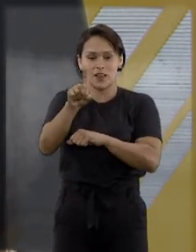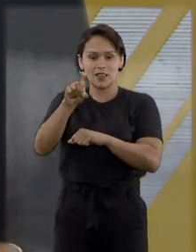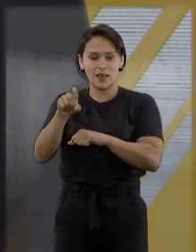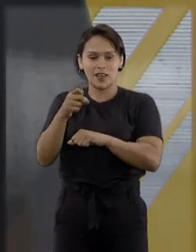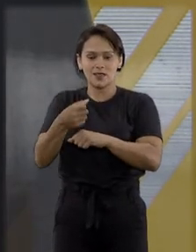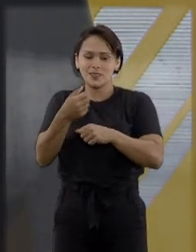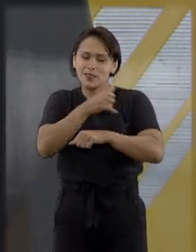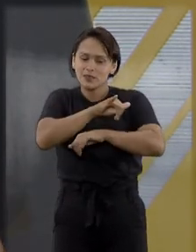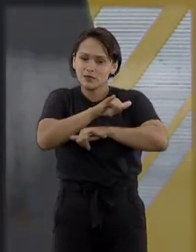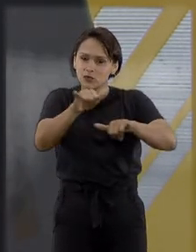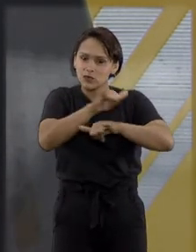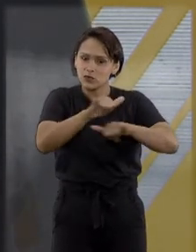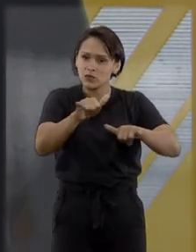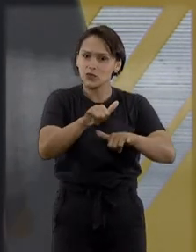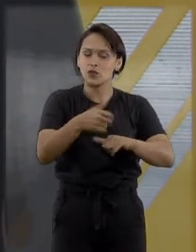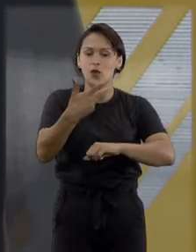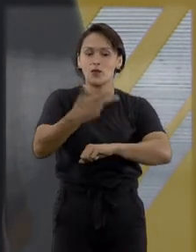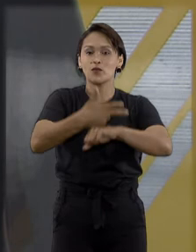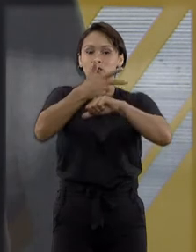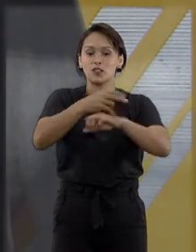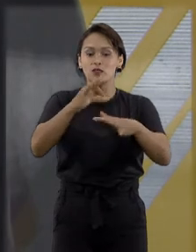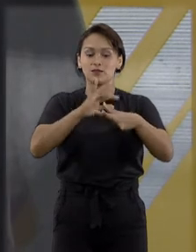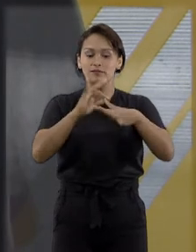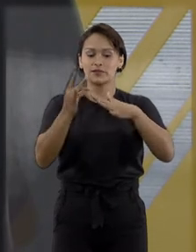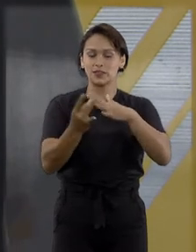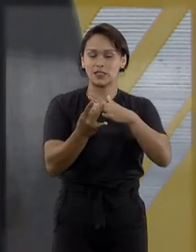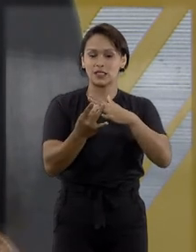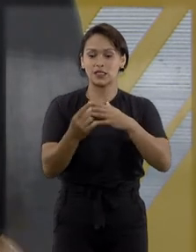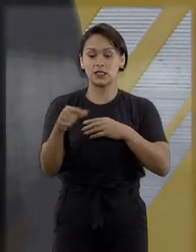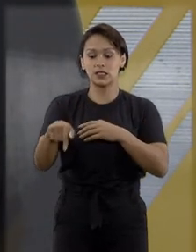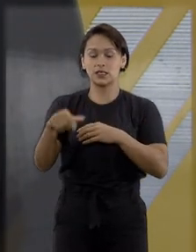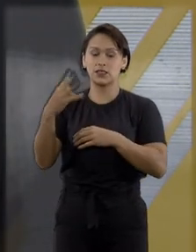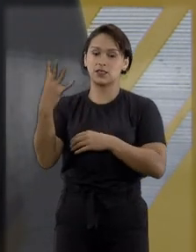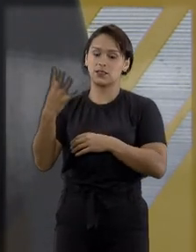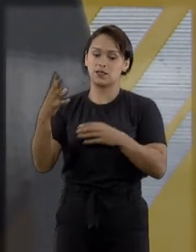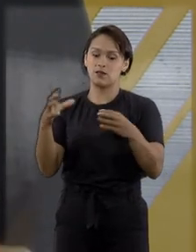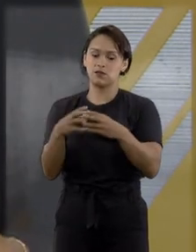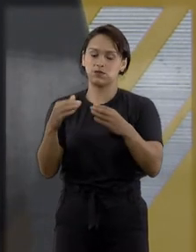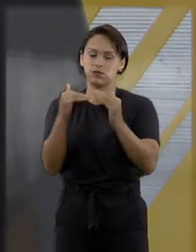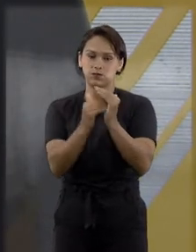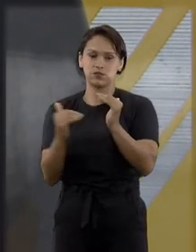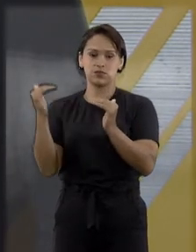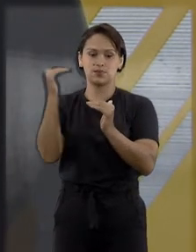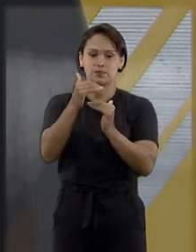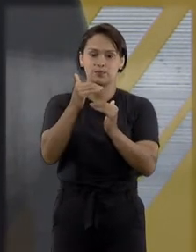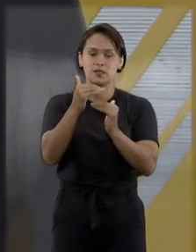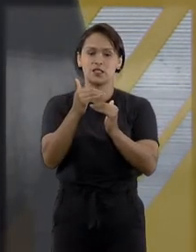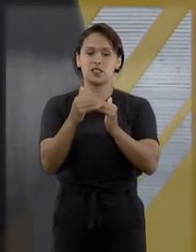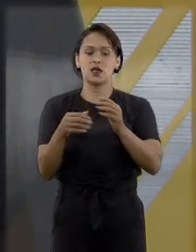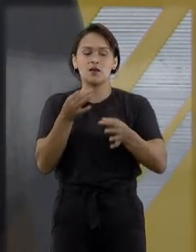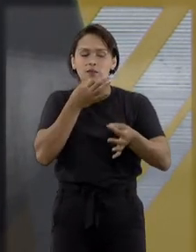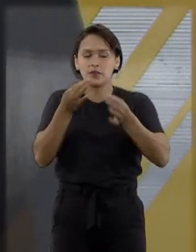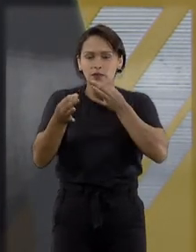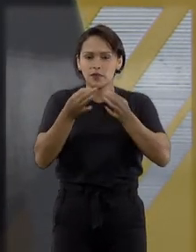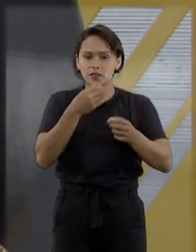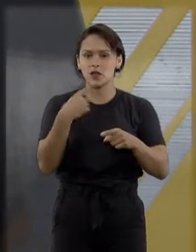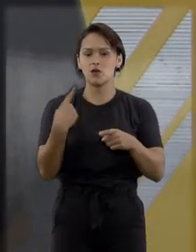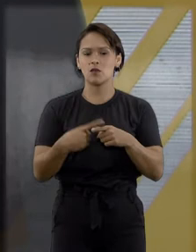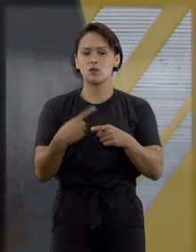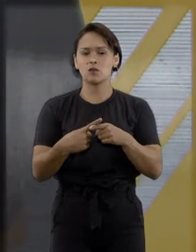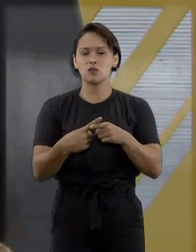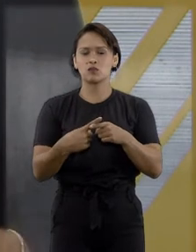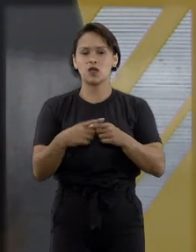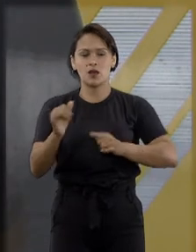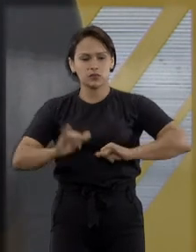e divulgou o vídeo em redes sociais com comentários que, para os ministros da quarta turma, ultrapassaram a margem do tolerável de crítica,